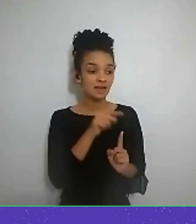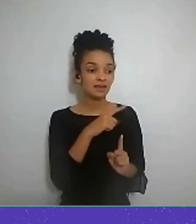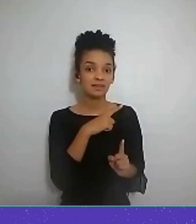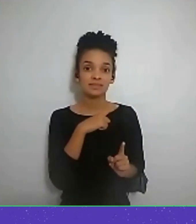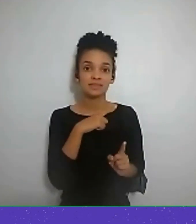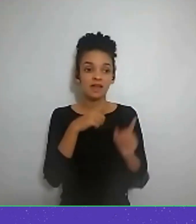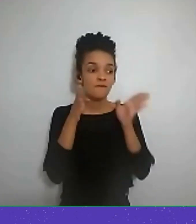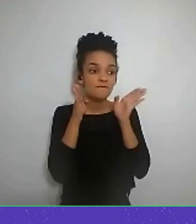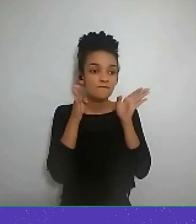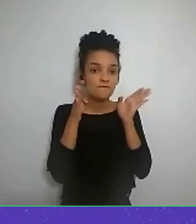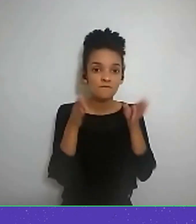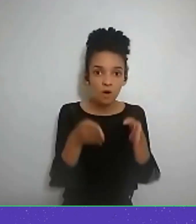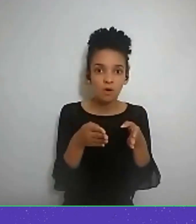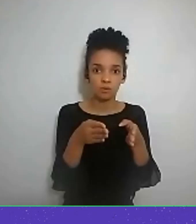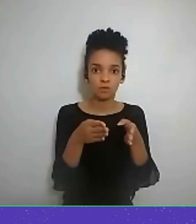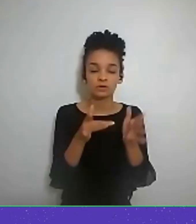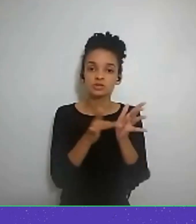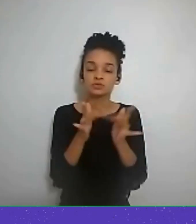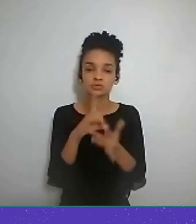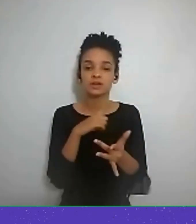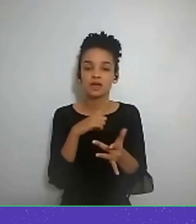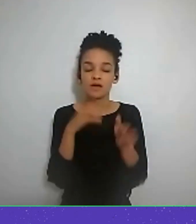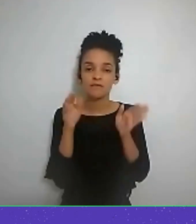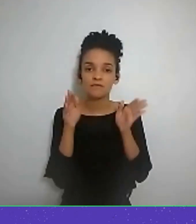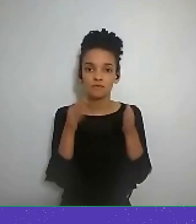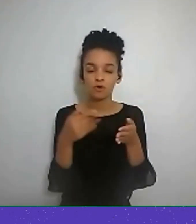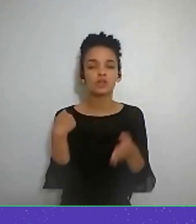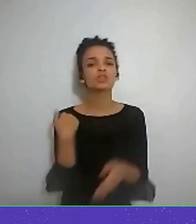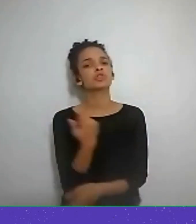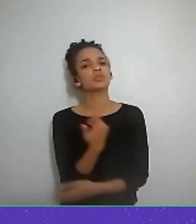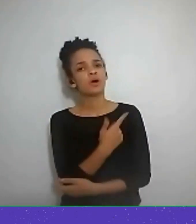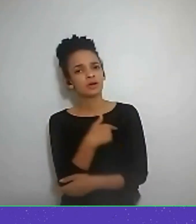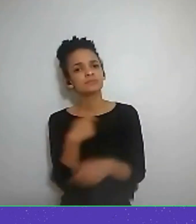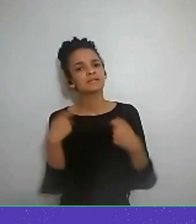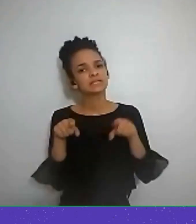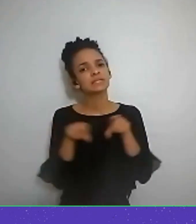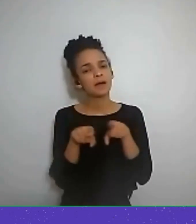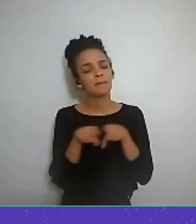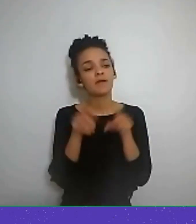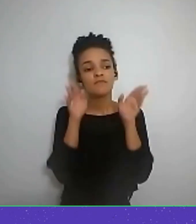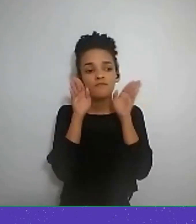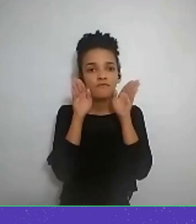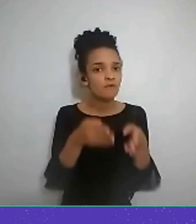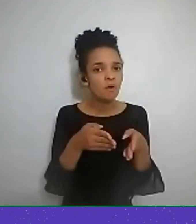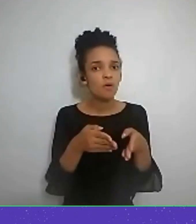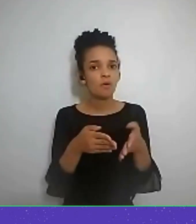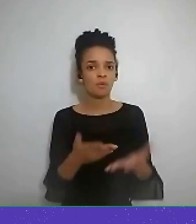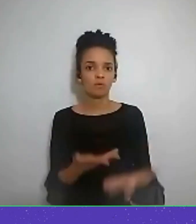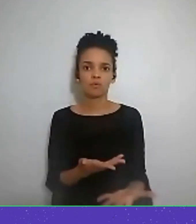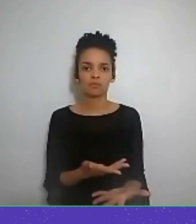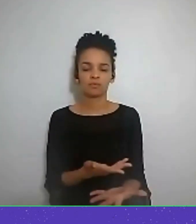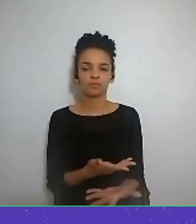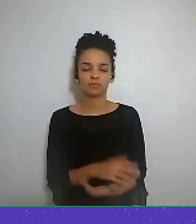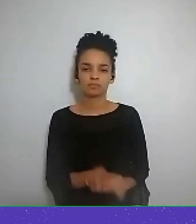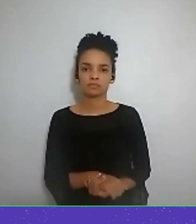focado. E nós aqui precisamos ser focados. Focados em fazer a vontade de